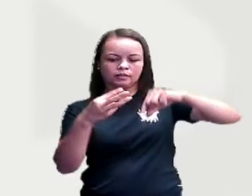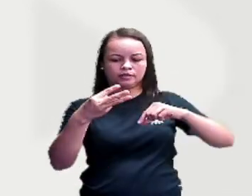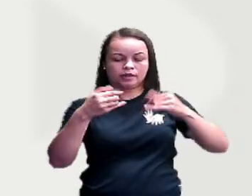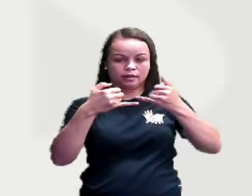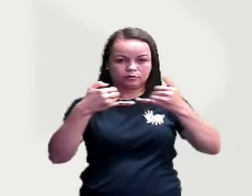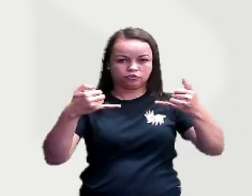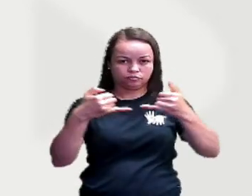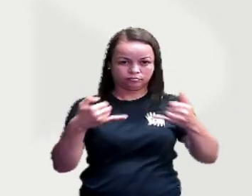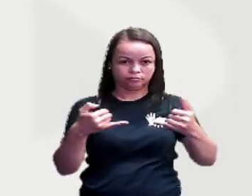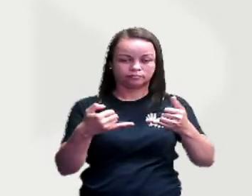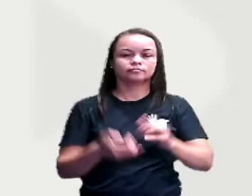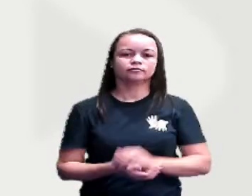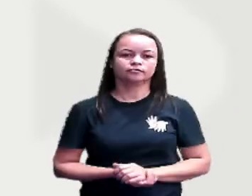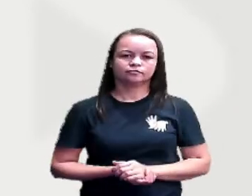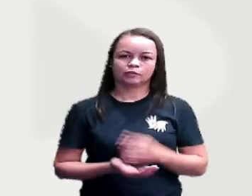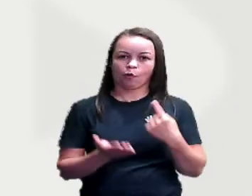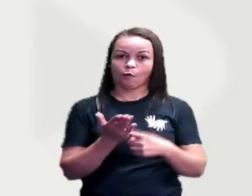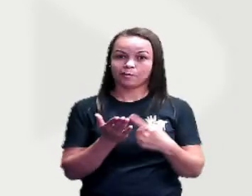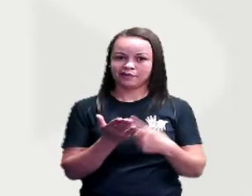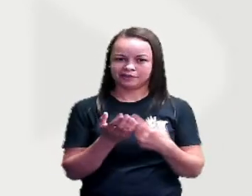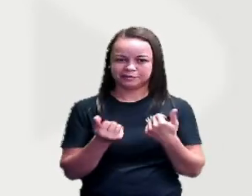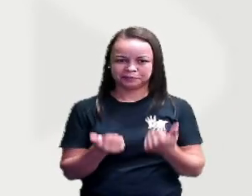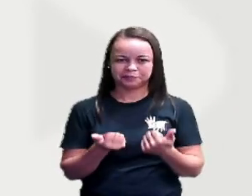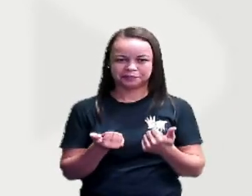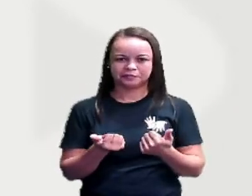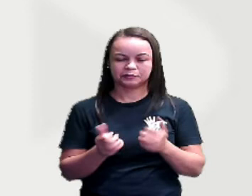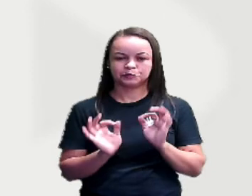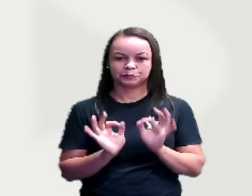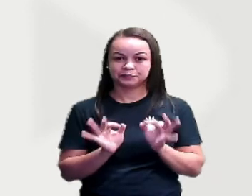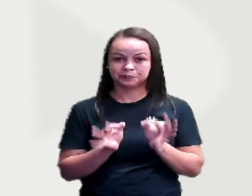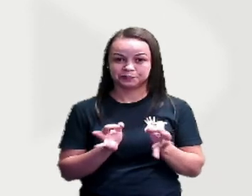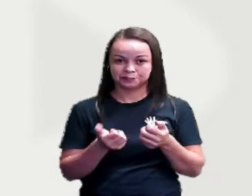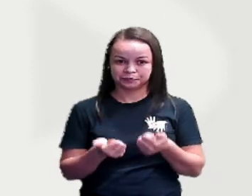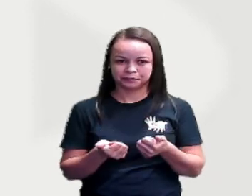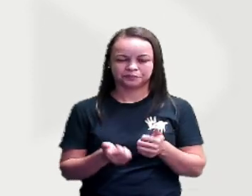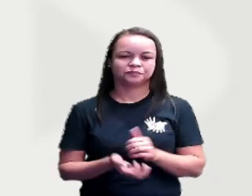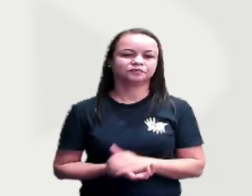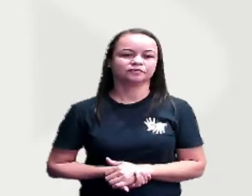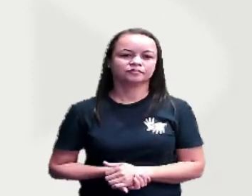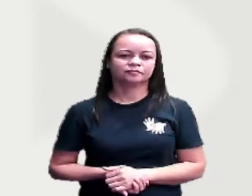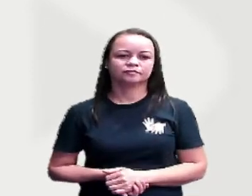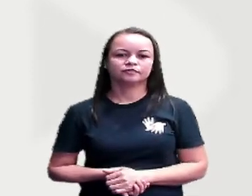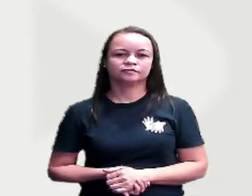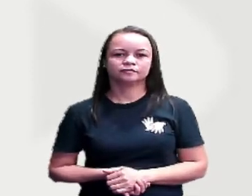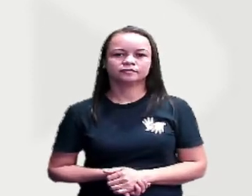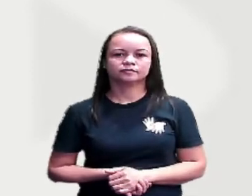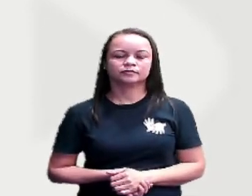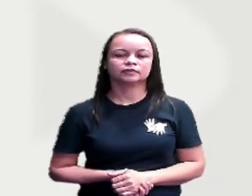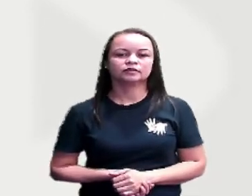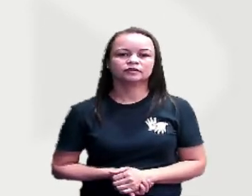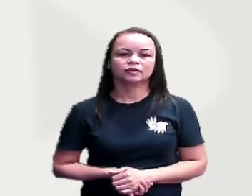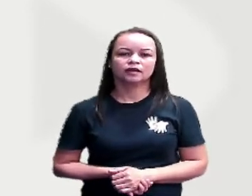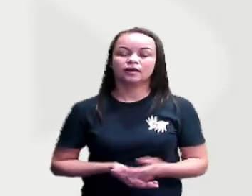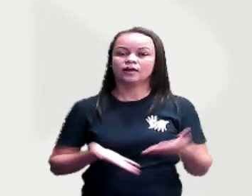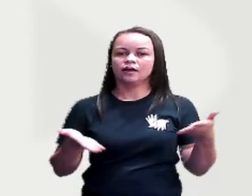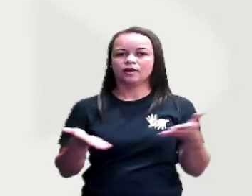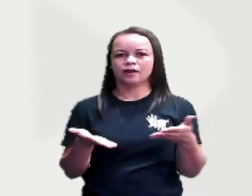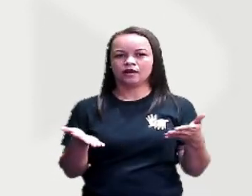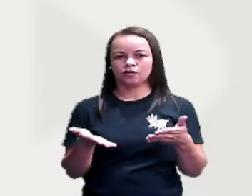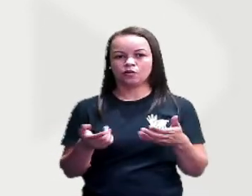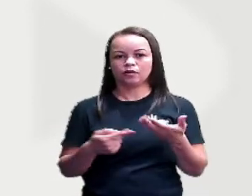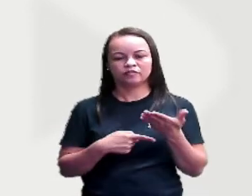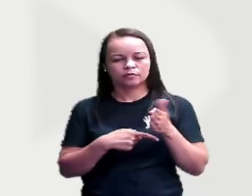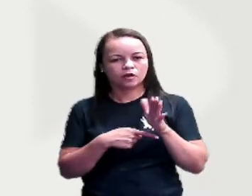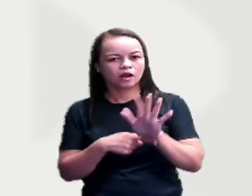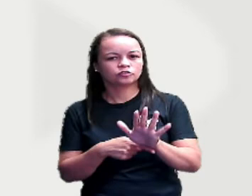linha. Combinado? Tudo certinho? Vamos agora